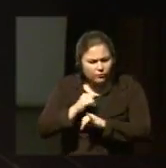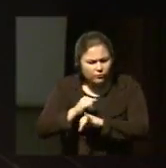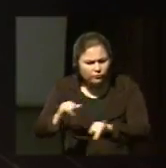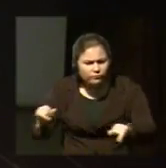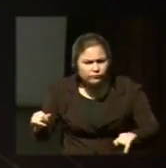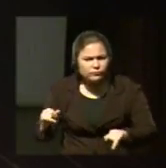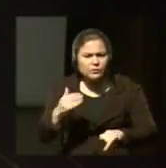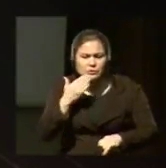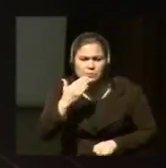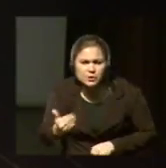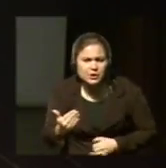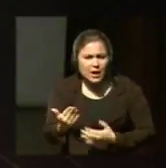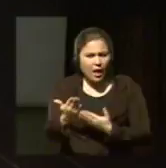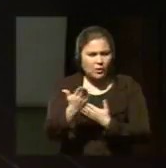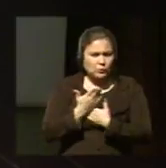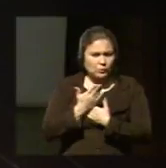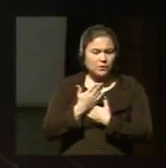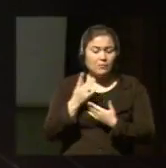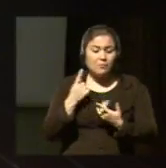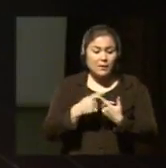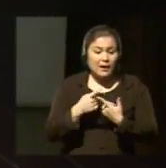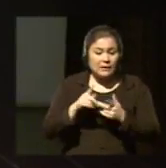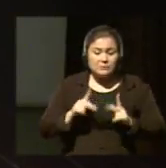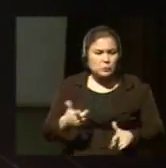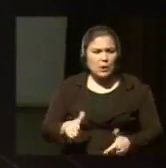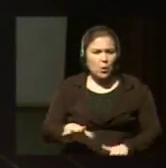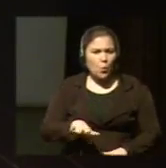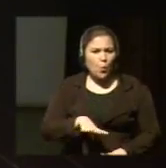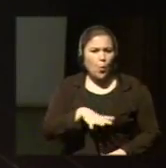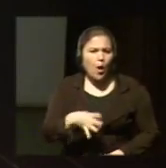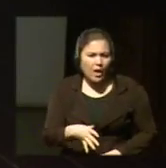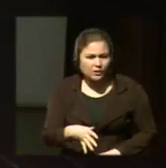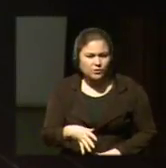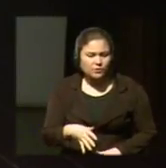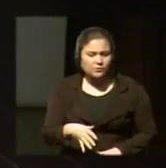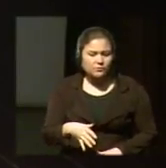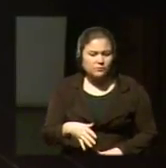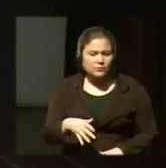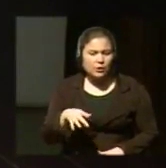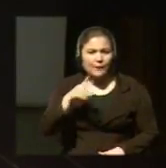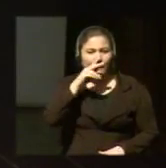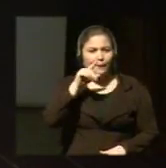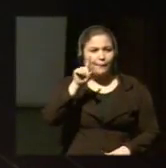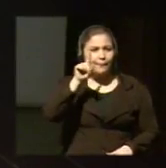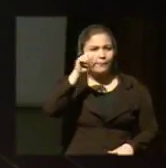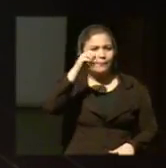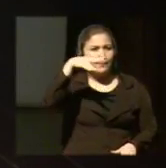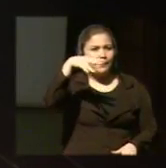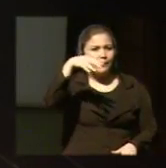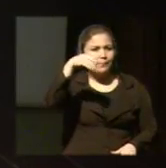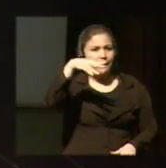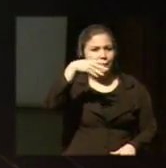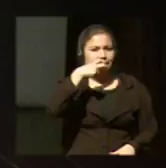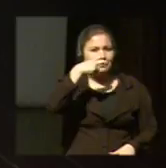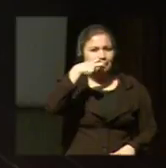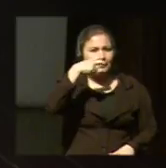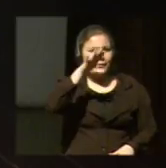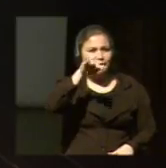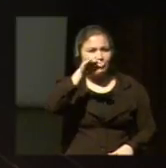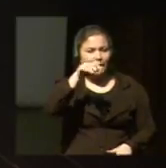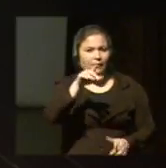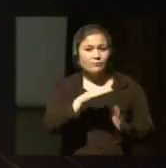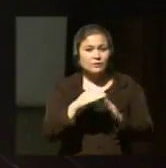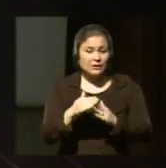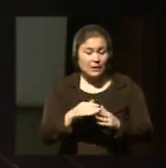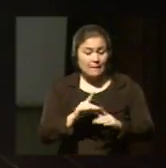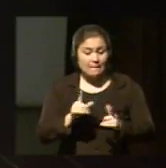pedir ajuda. As pessoas não têm coragem de tocar a campainha do vizinho para pedir ajuda. Mas com a mídia digital